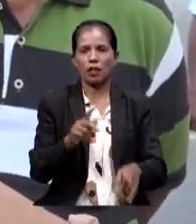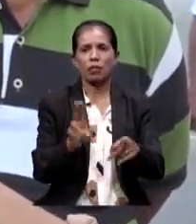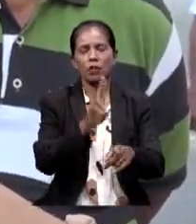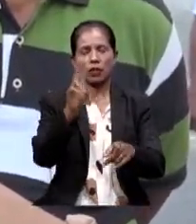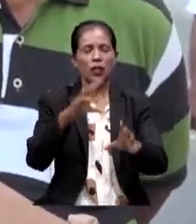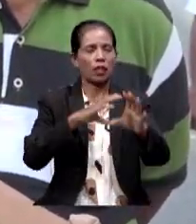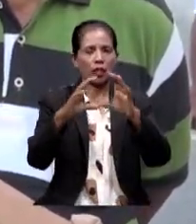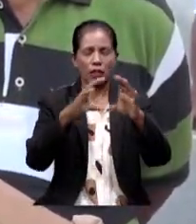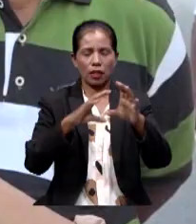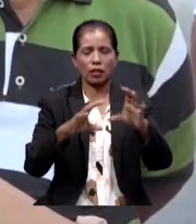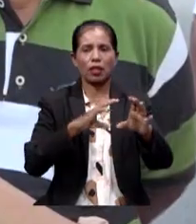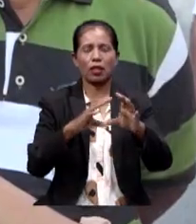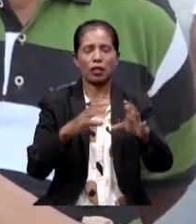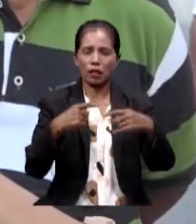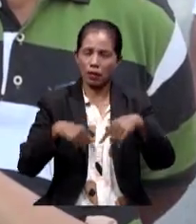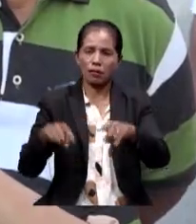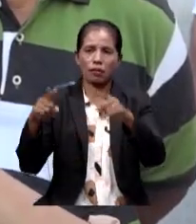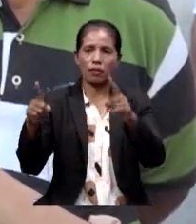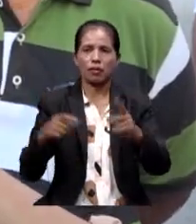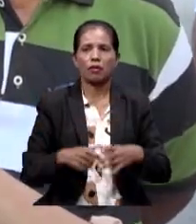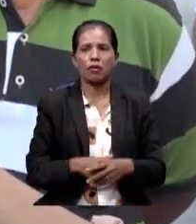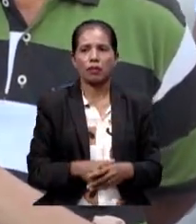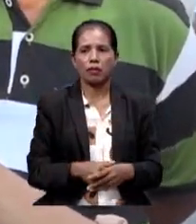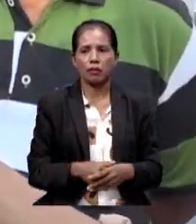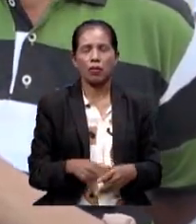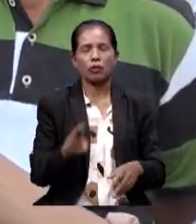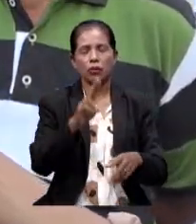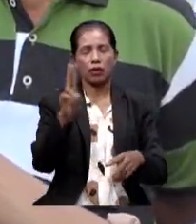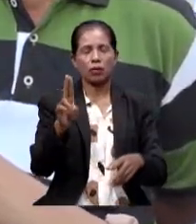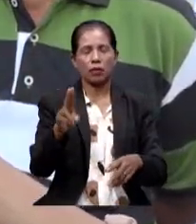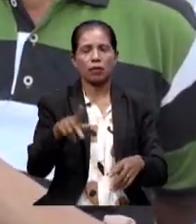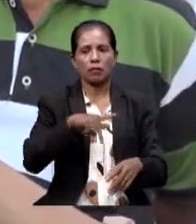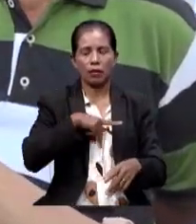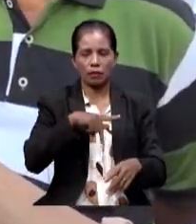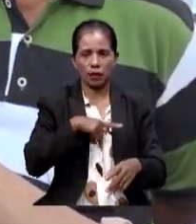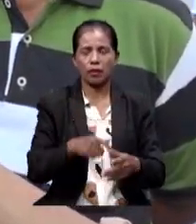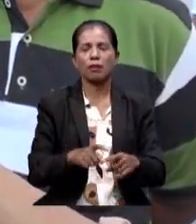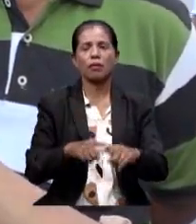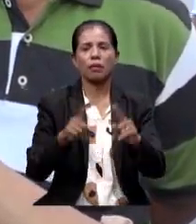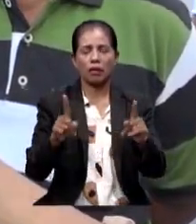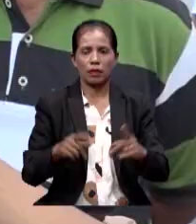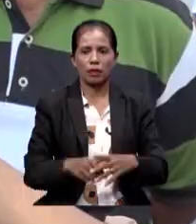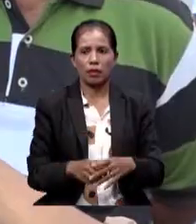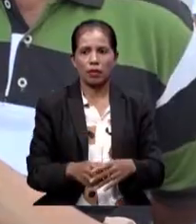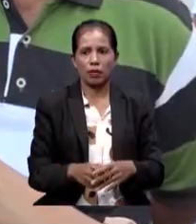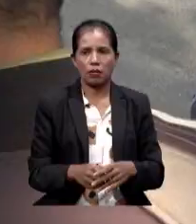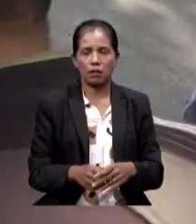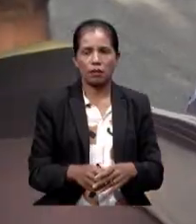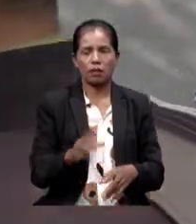sira da ruma ba fins privado né laos fins profissional mas bafins